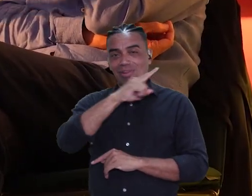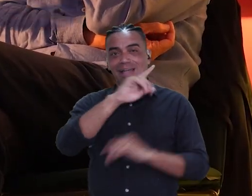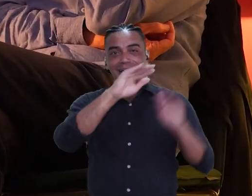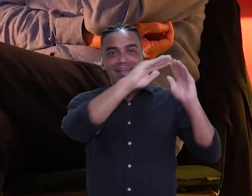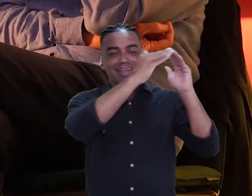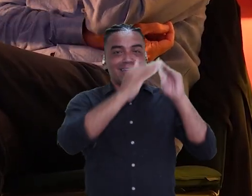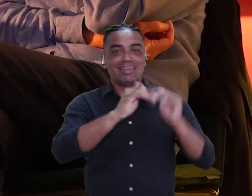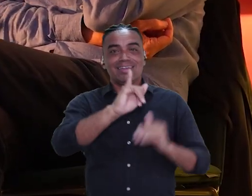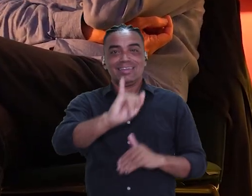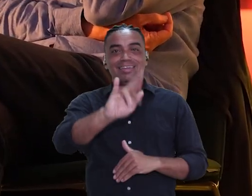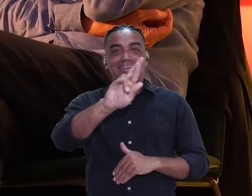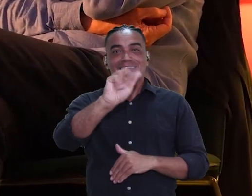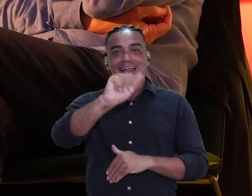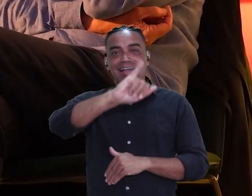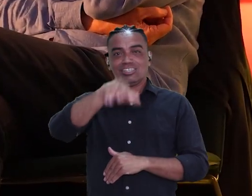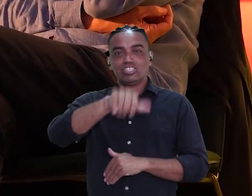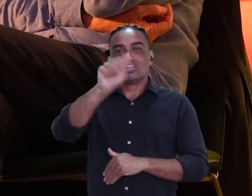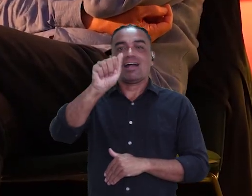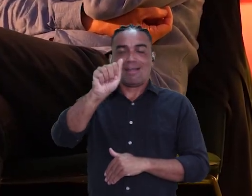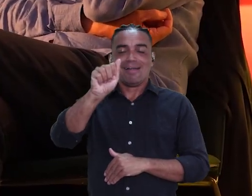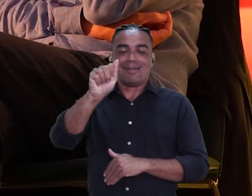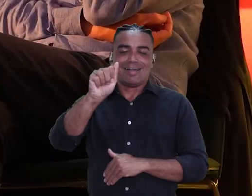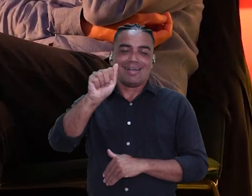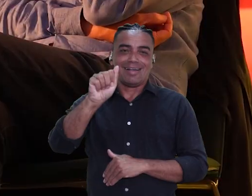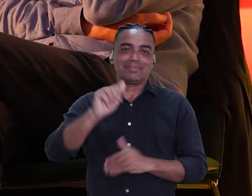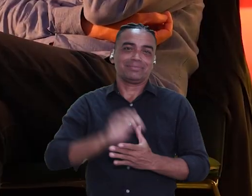periferia, Irajá, subúrbio, né?